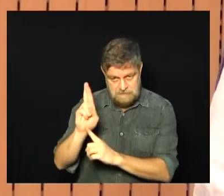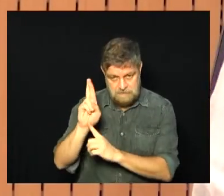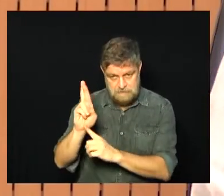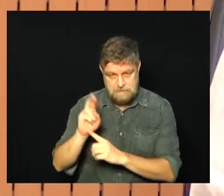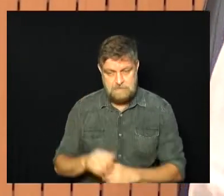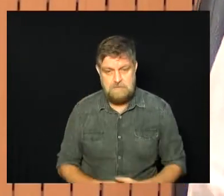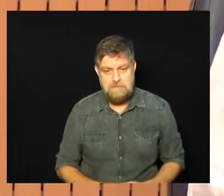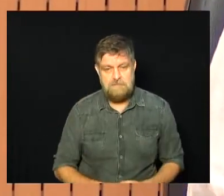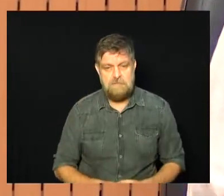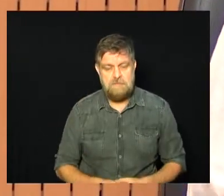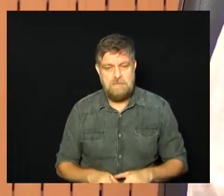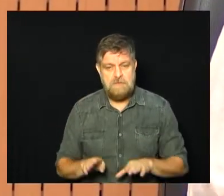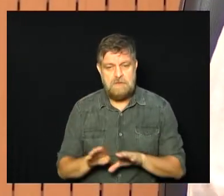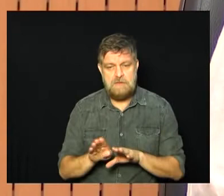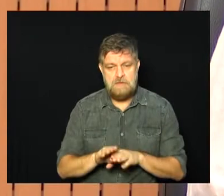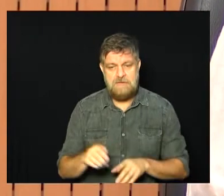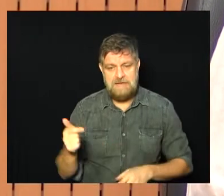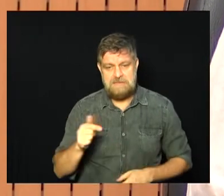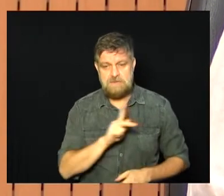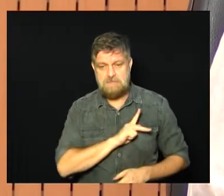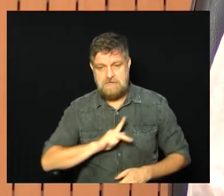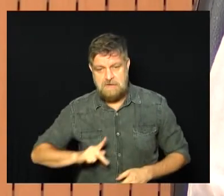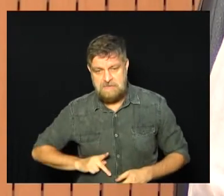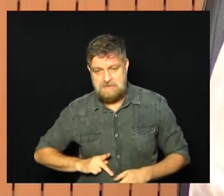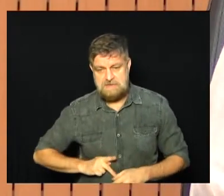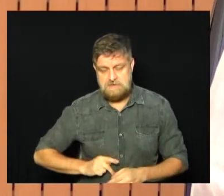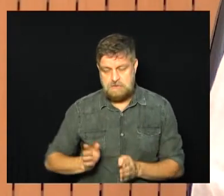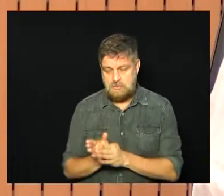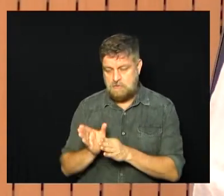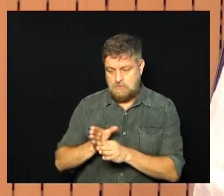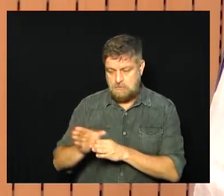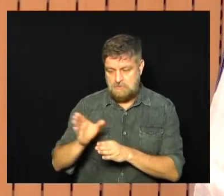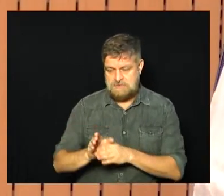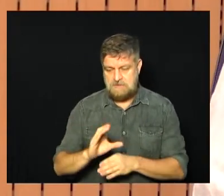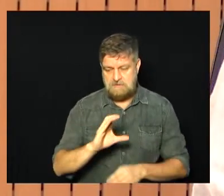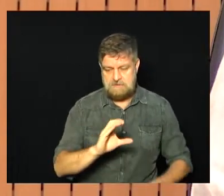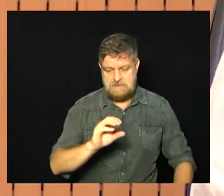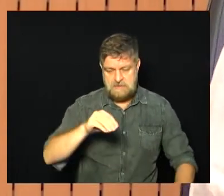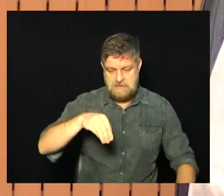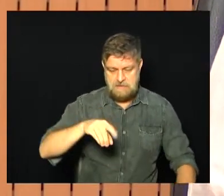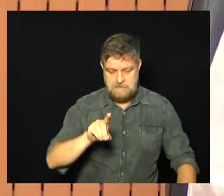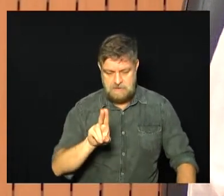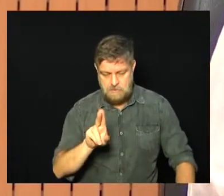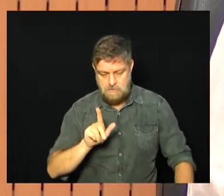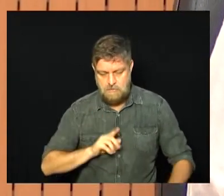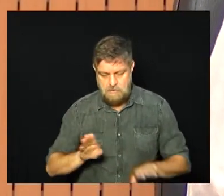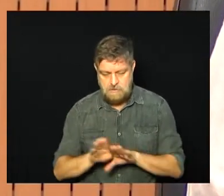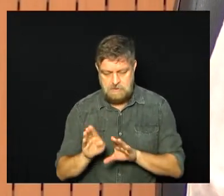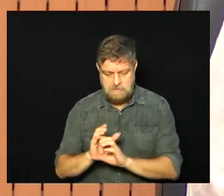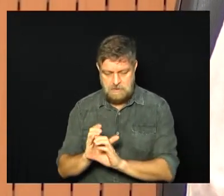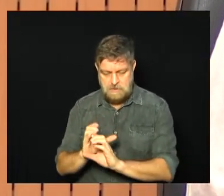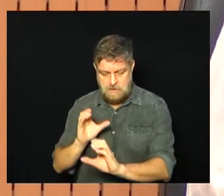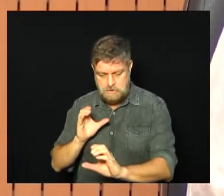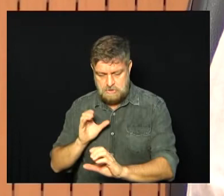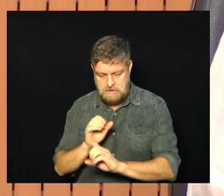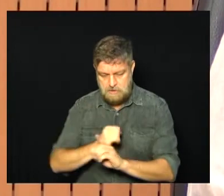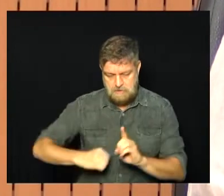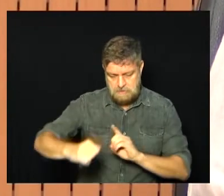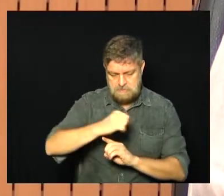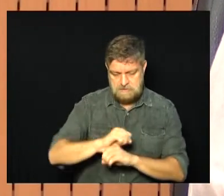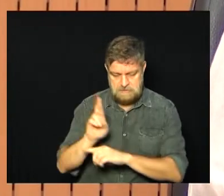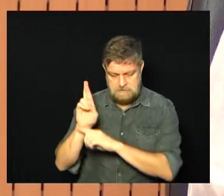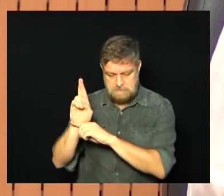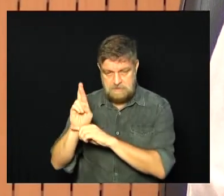Cury, vice-presidente do CMDU, o Rui Marô, que falou aqui em nome da sociedade, também o